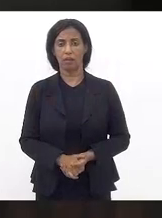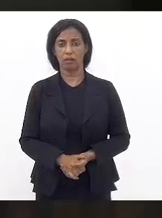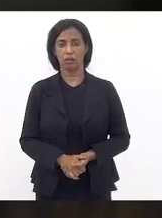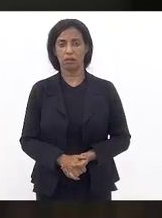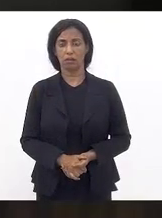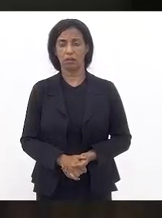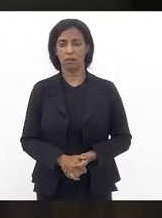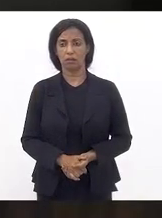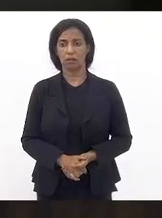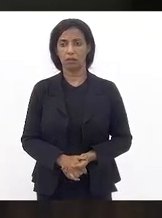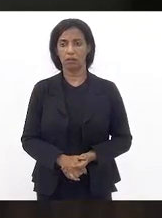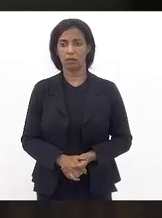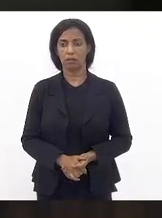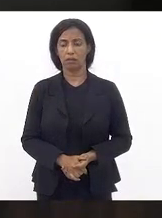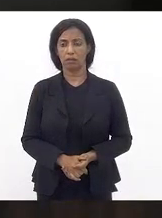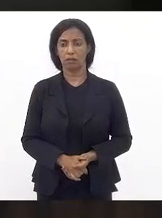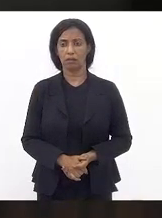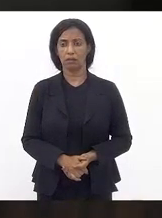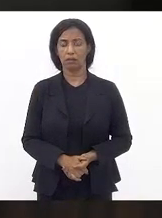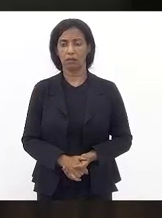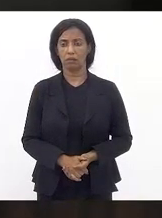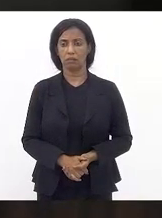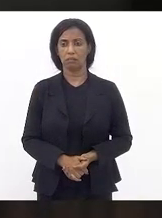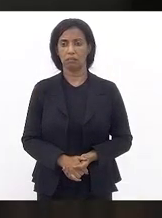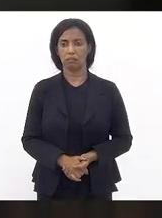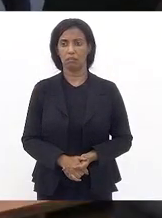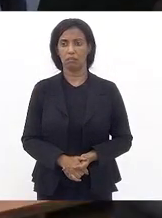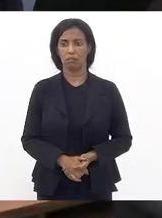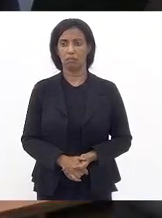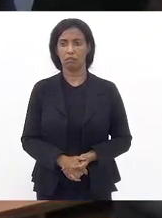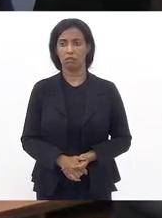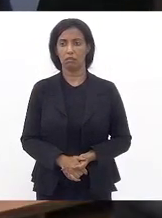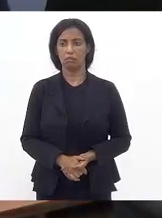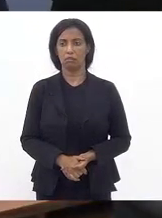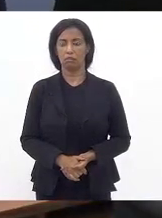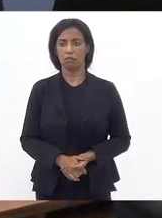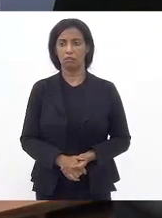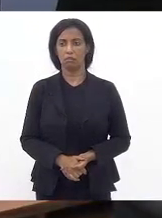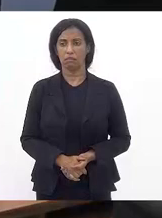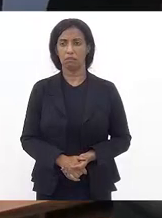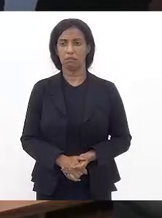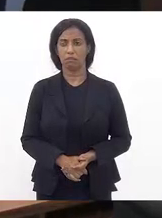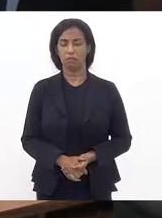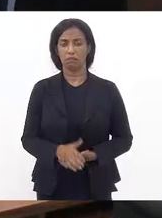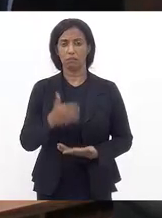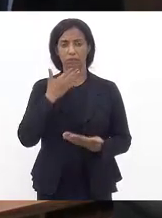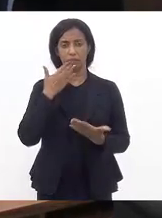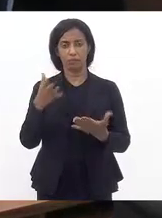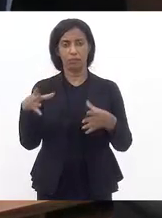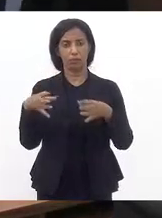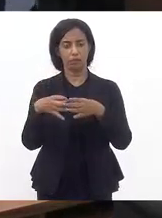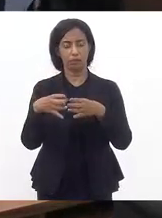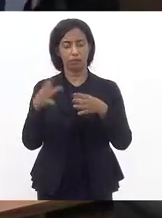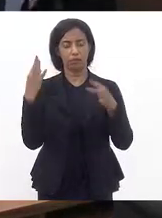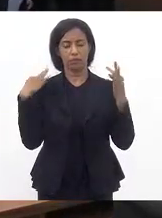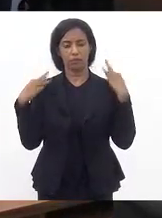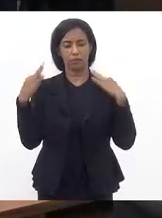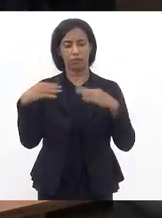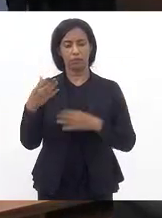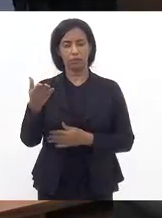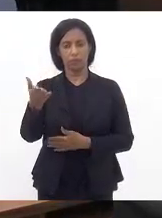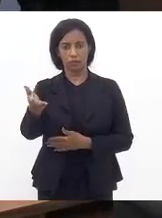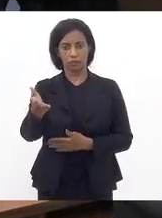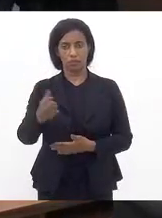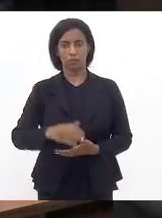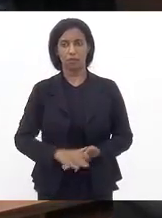do deputado falar eu tinha pedido muito Eu também tinha pedido a senhora comando e acabou eu vou pedir à comissão de turismo eu vou ver a